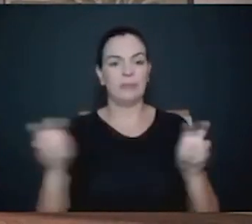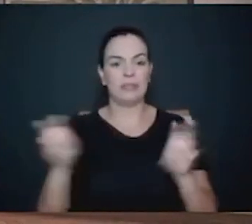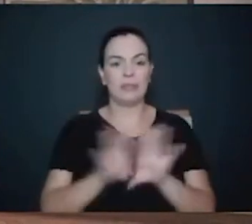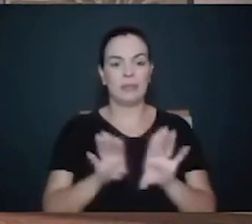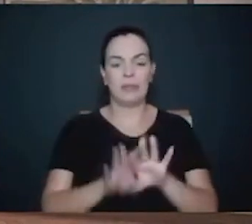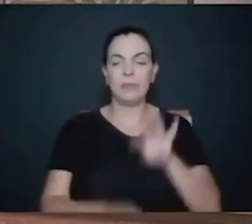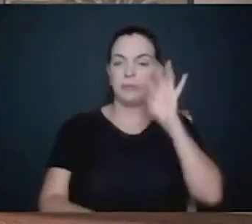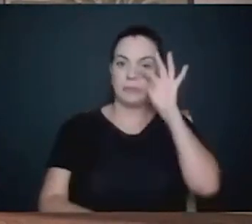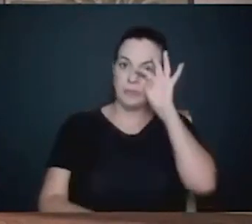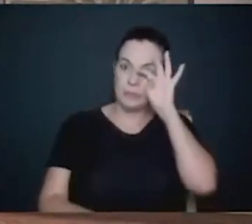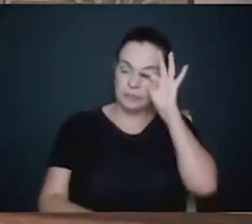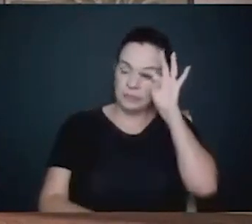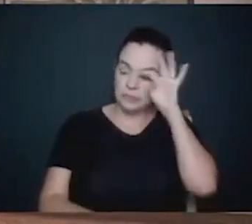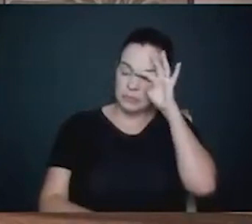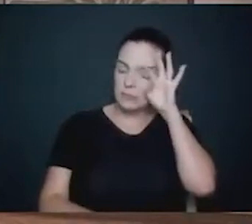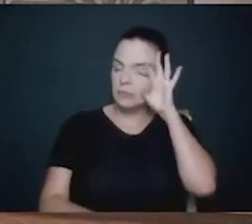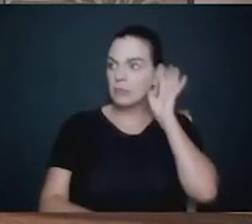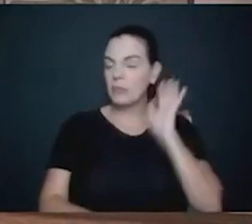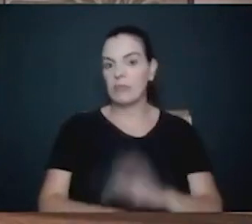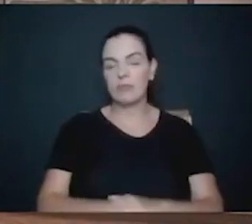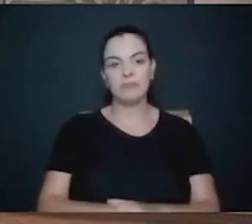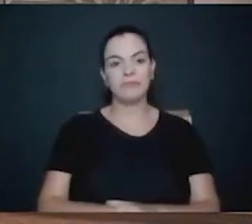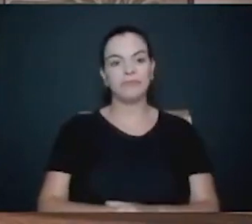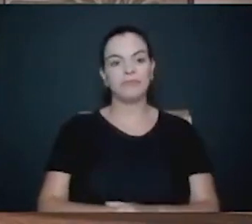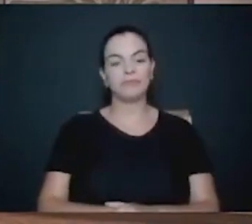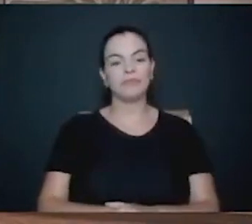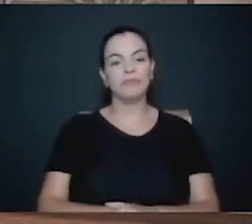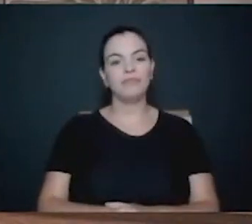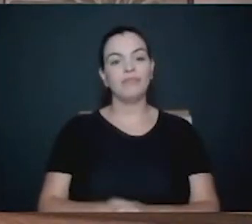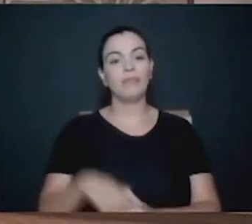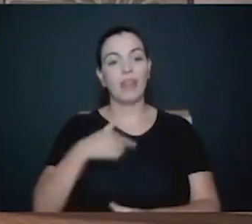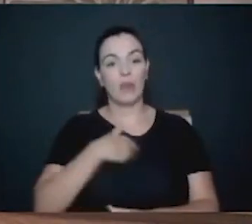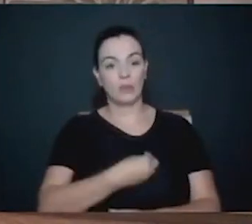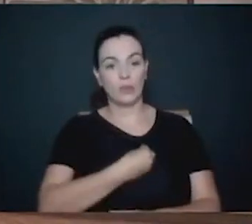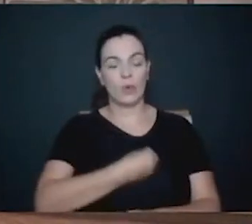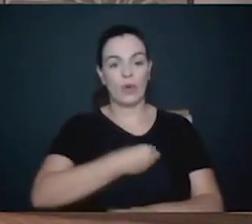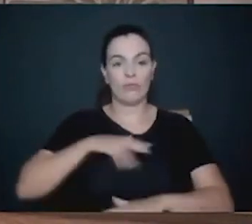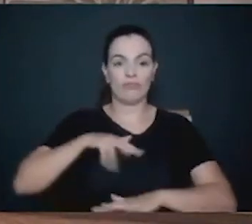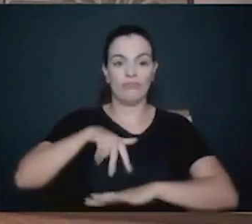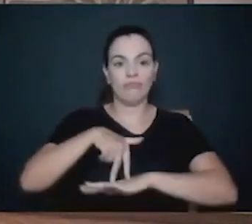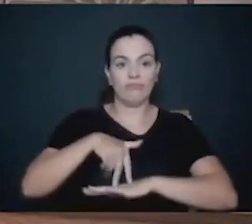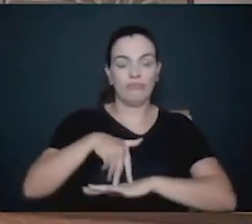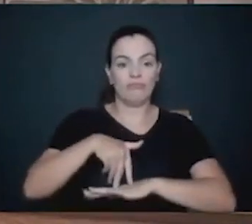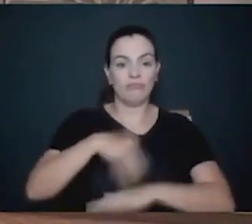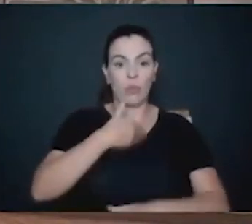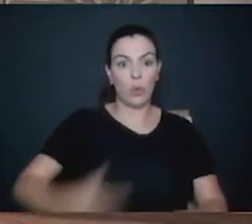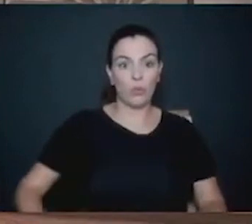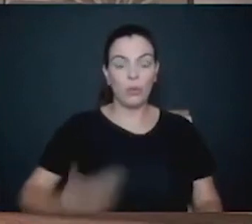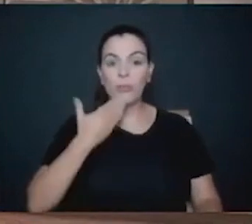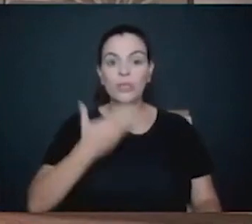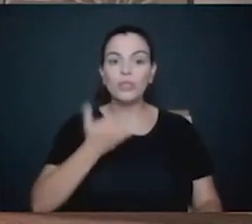hoje e quero já publicamente pedir desculpas ao meu amigo Gisele Rosa, que ele estava pronto para